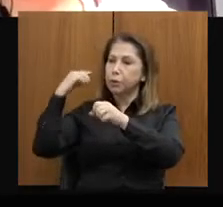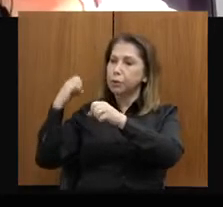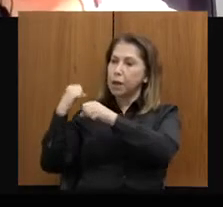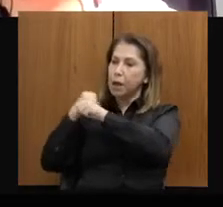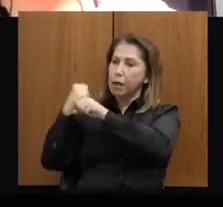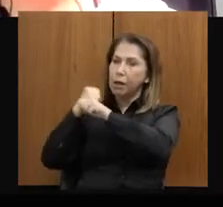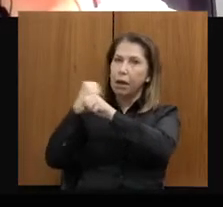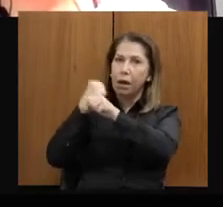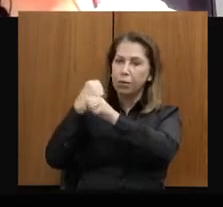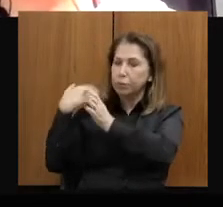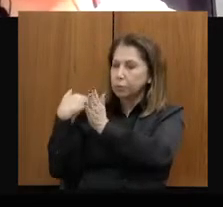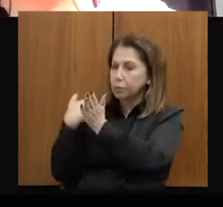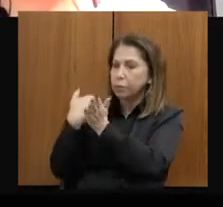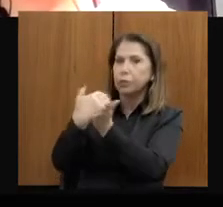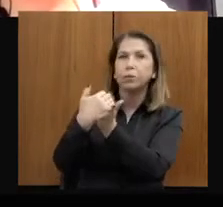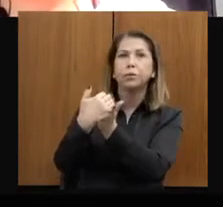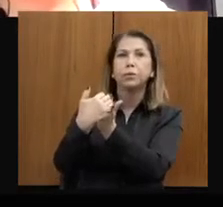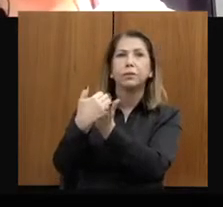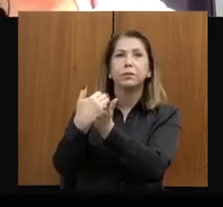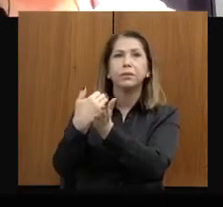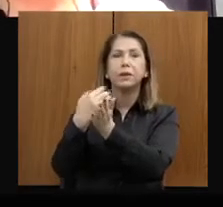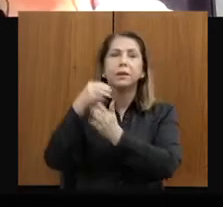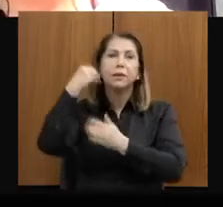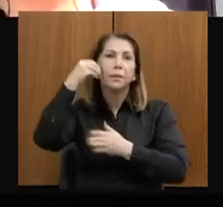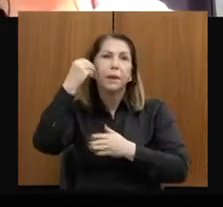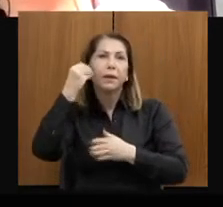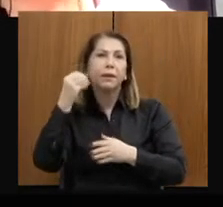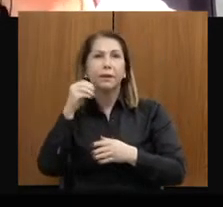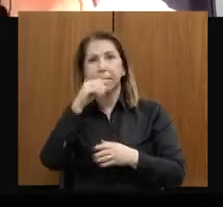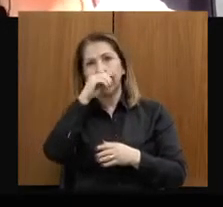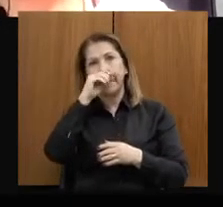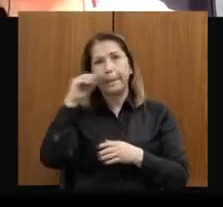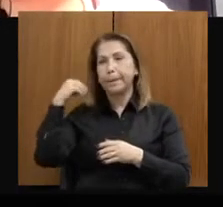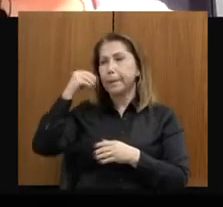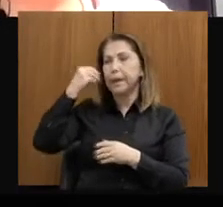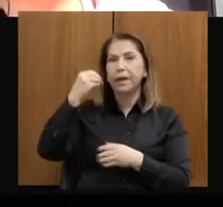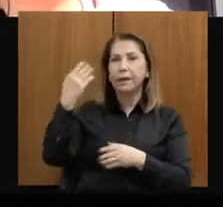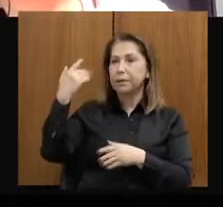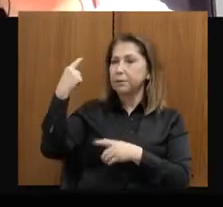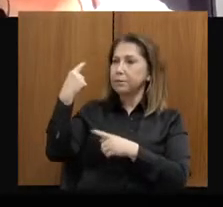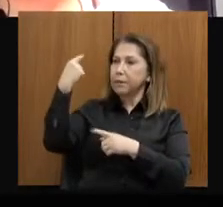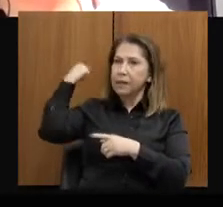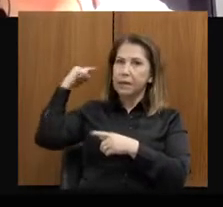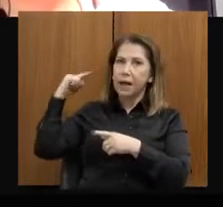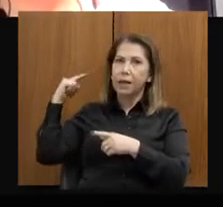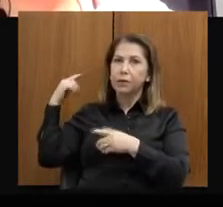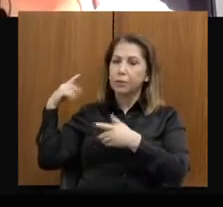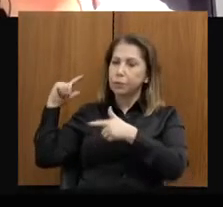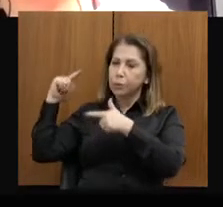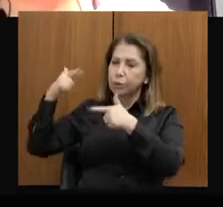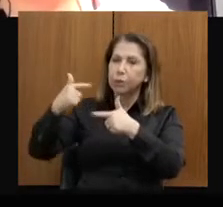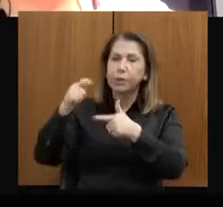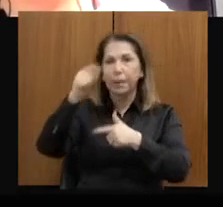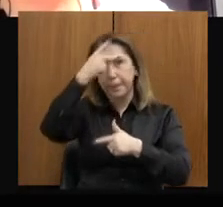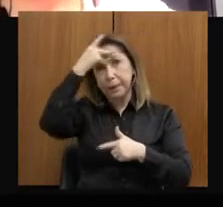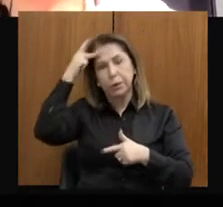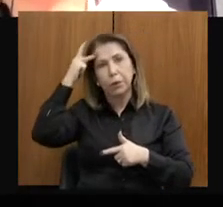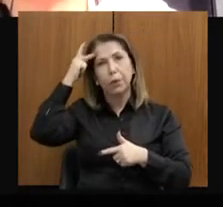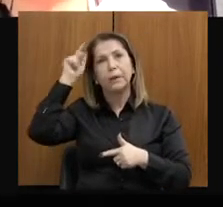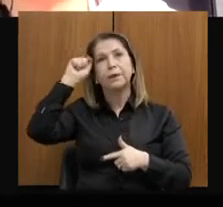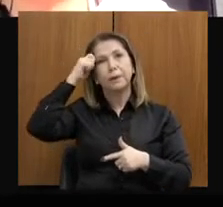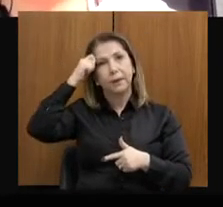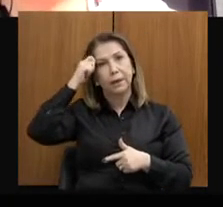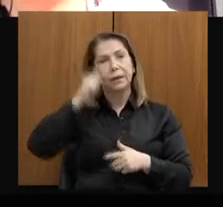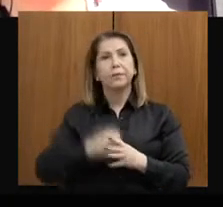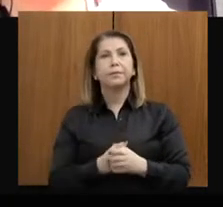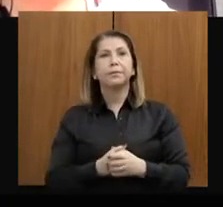a partir de algumas experiências do passado protagonizados por pessoas negras